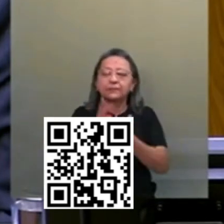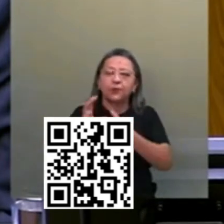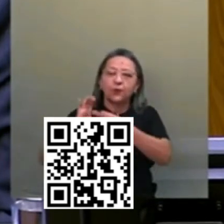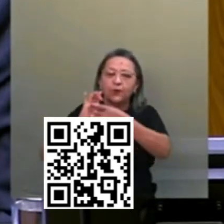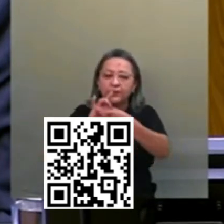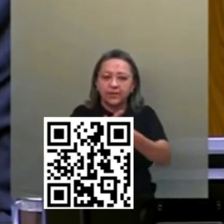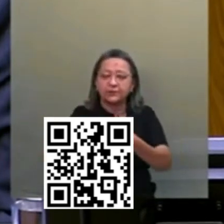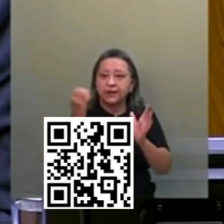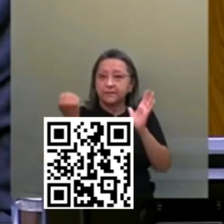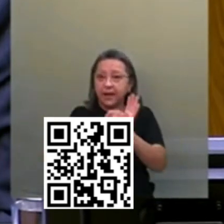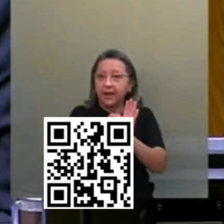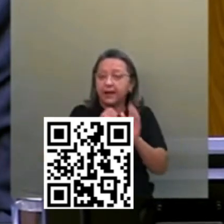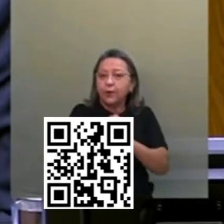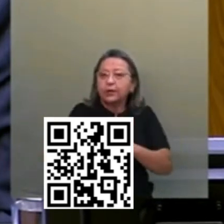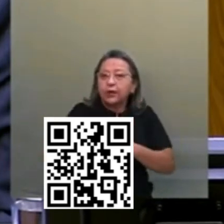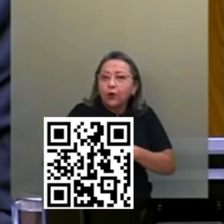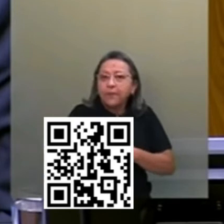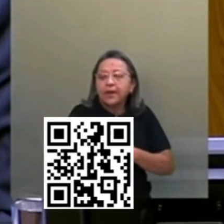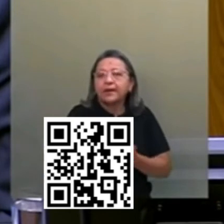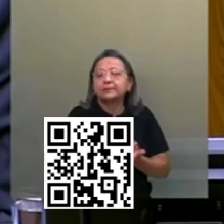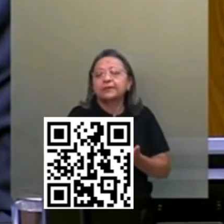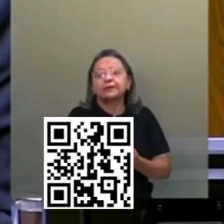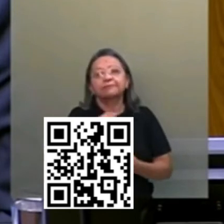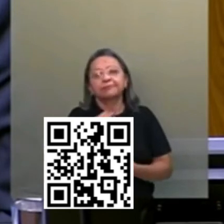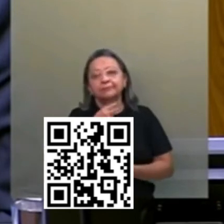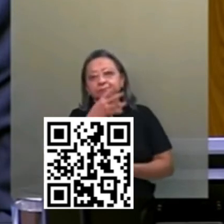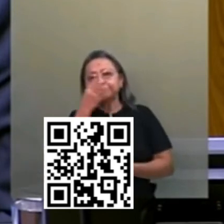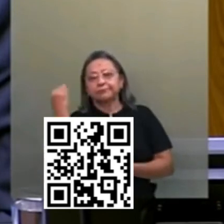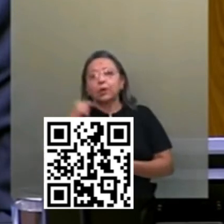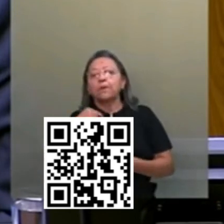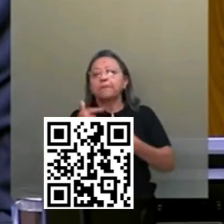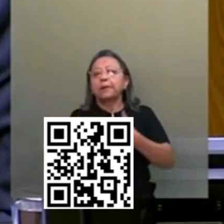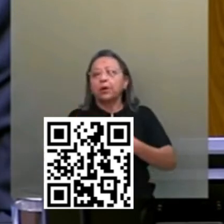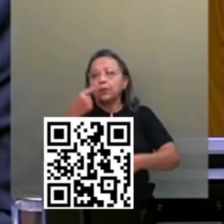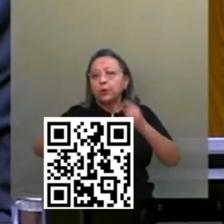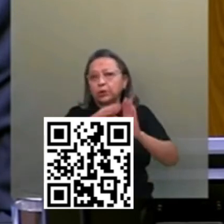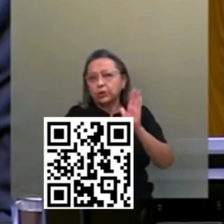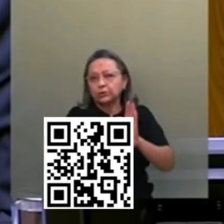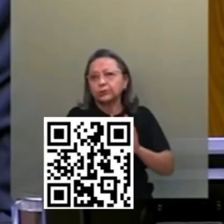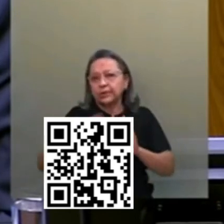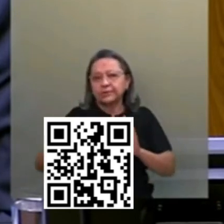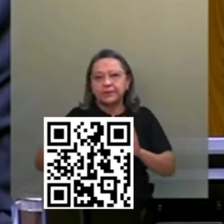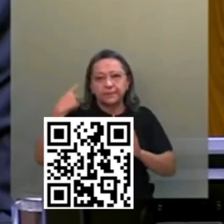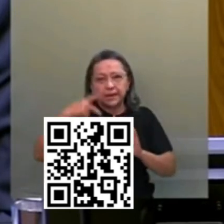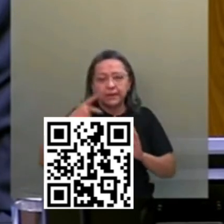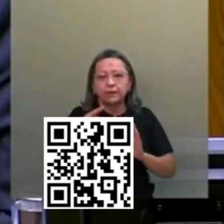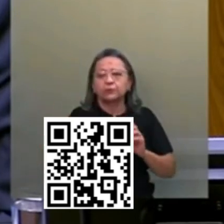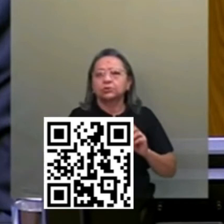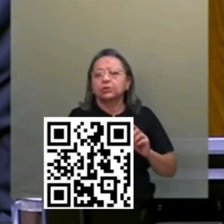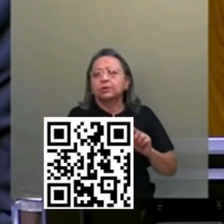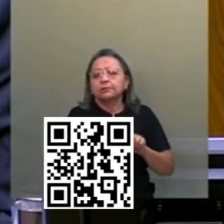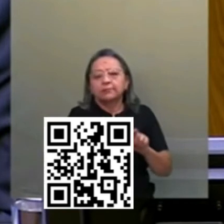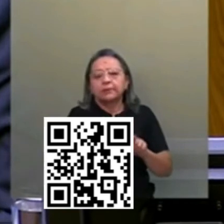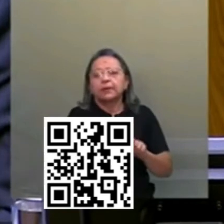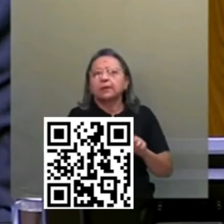que marcará o ano que se inicia, não poderemos negligenciar o papel político do Parlamento, de caixa de ressonância